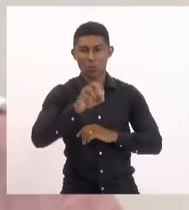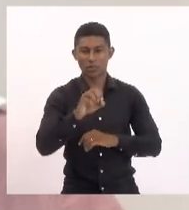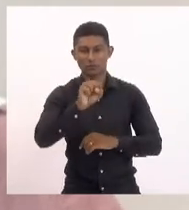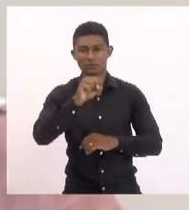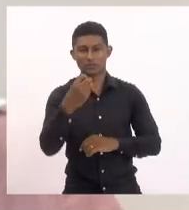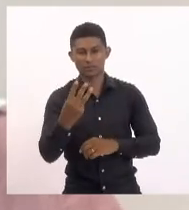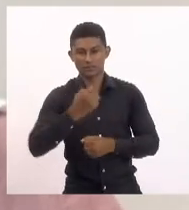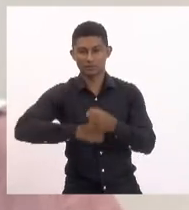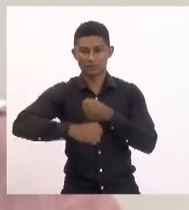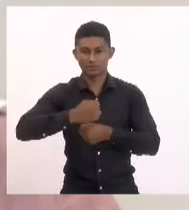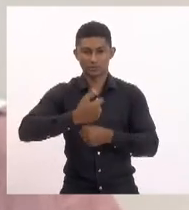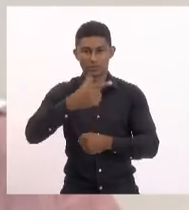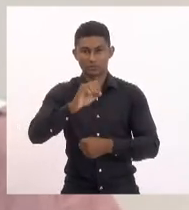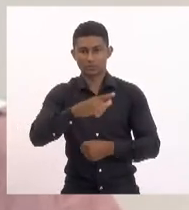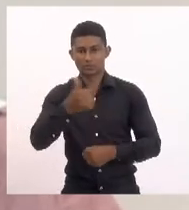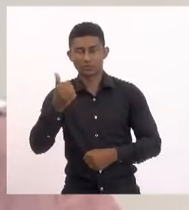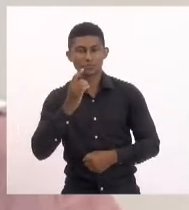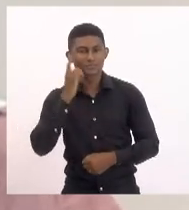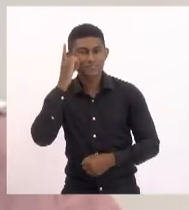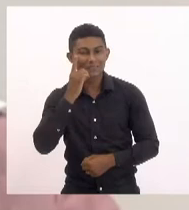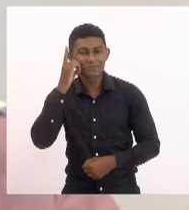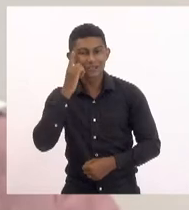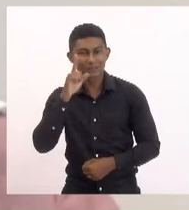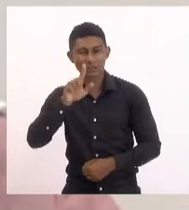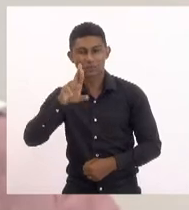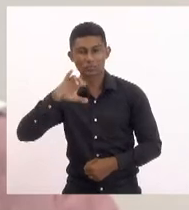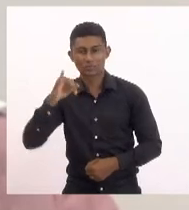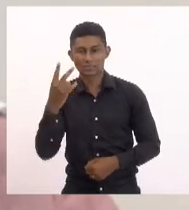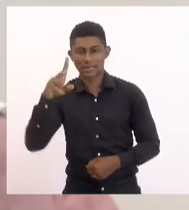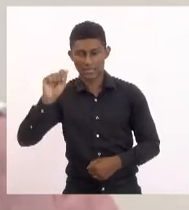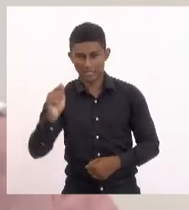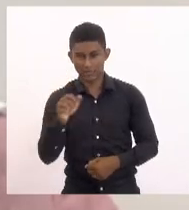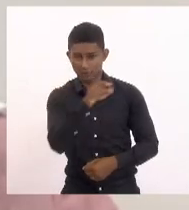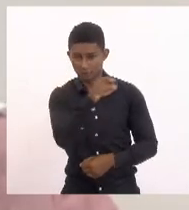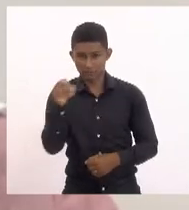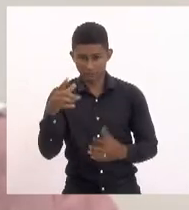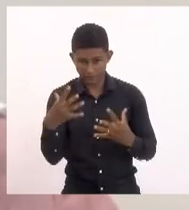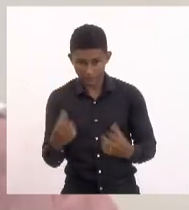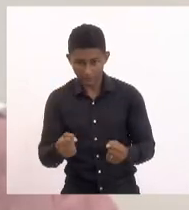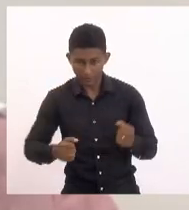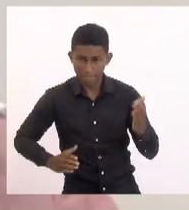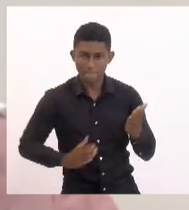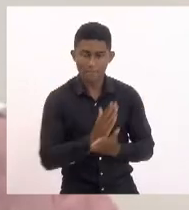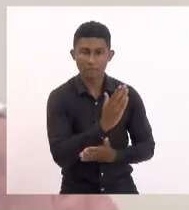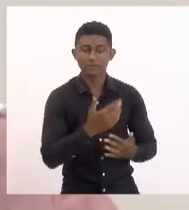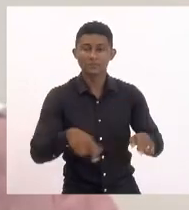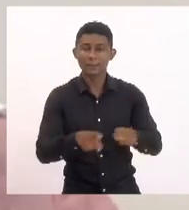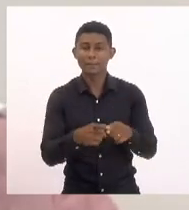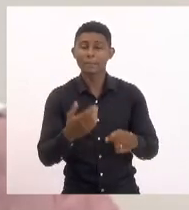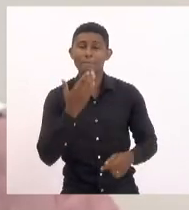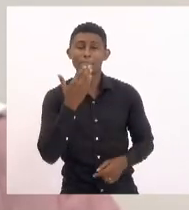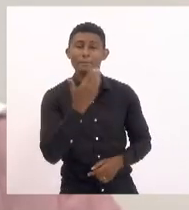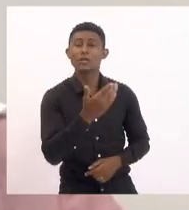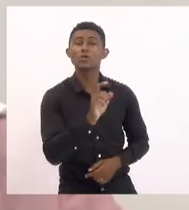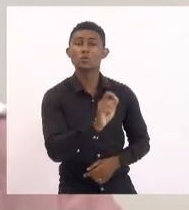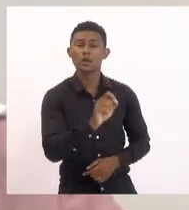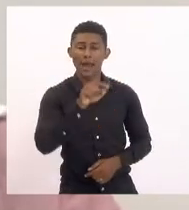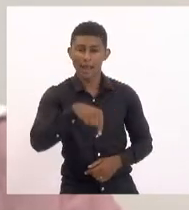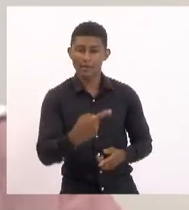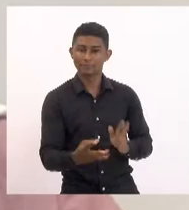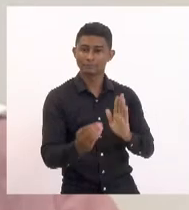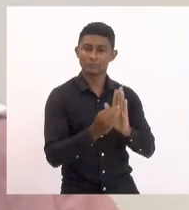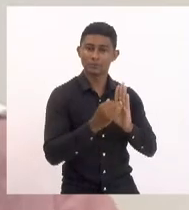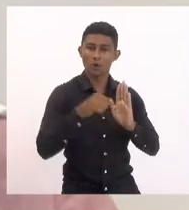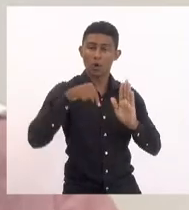2021, da deputada Lucinha. Senhores, que aprovam permaneçam como estão, aprovado. Há sobre a mesa requerimento de inclusão na ordem do